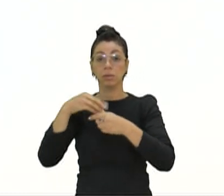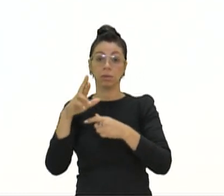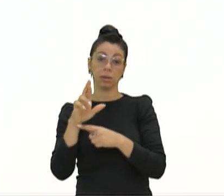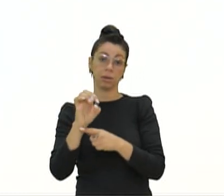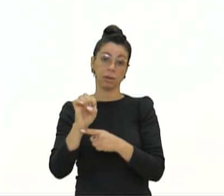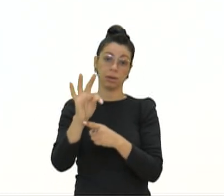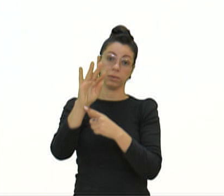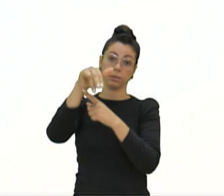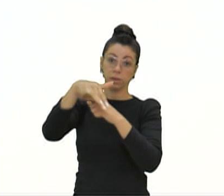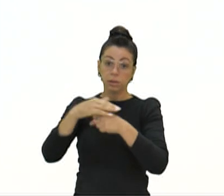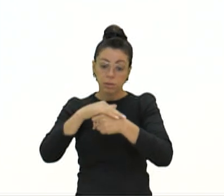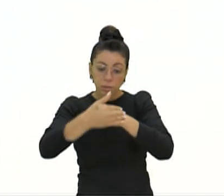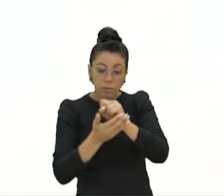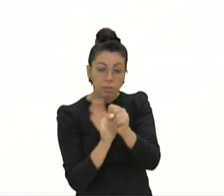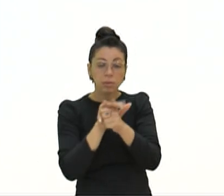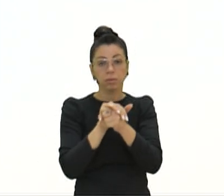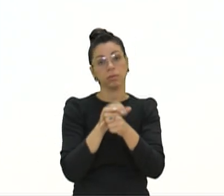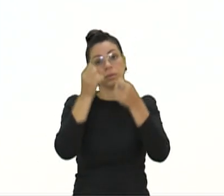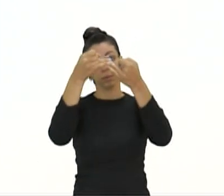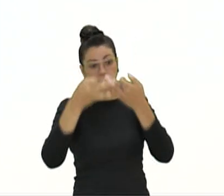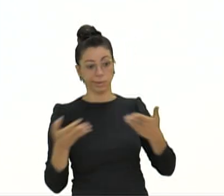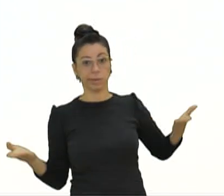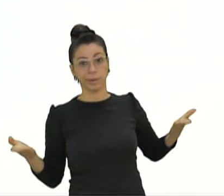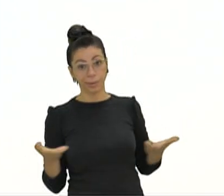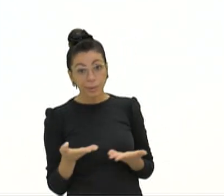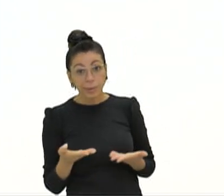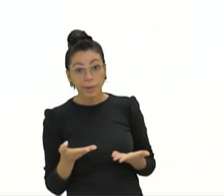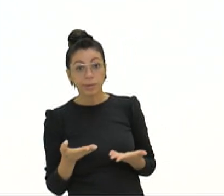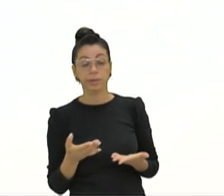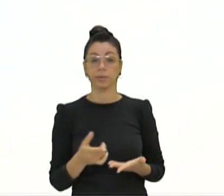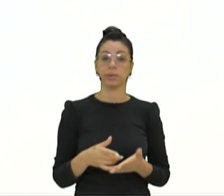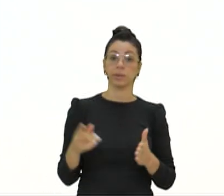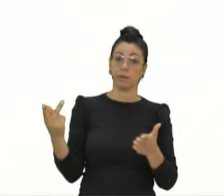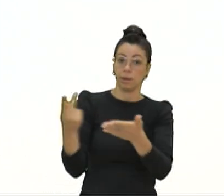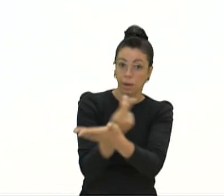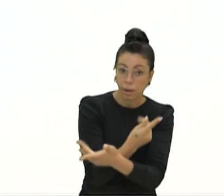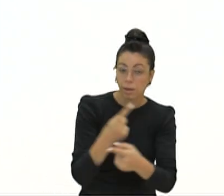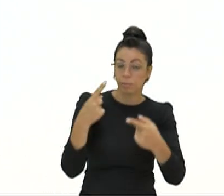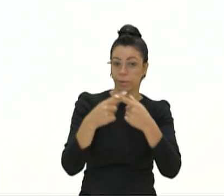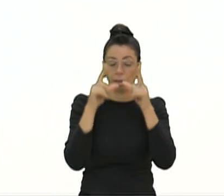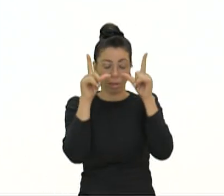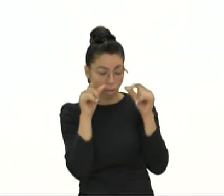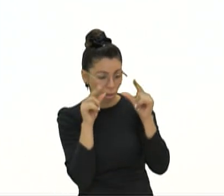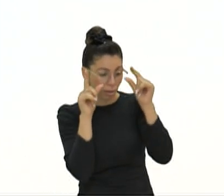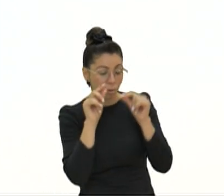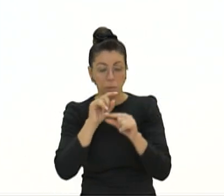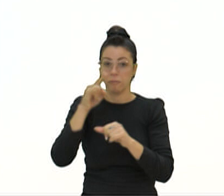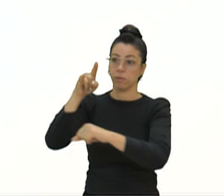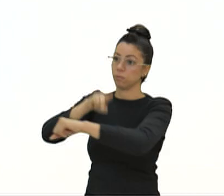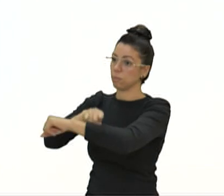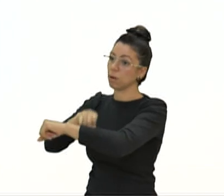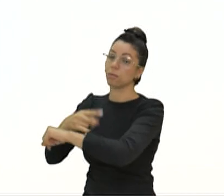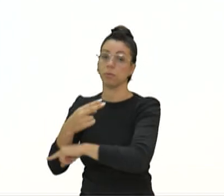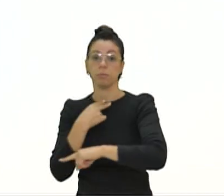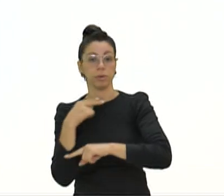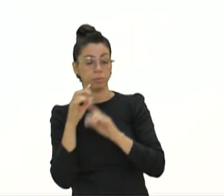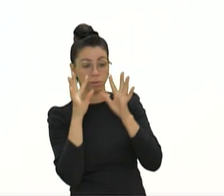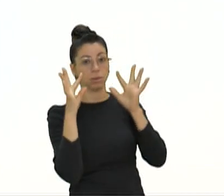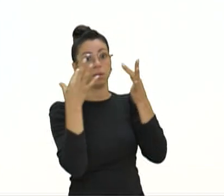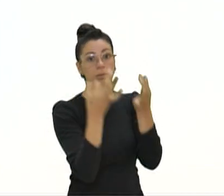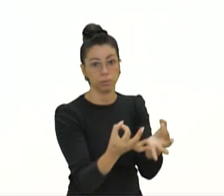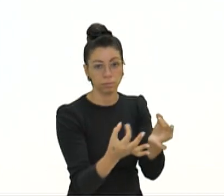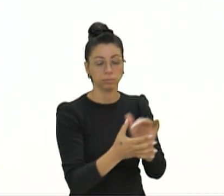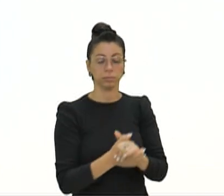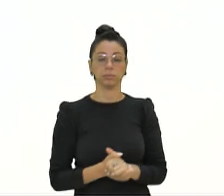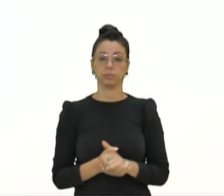de explicar. Se você não acertou, é porque você foi lá no banheiro, porque você dormiu na aula e conversou. E não pode. Tem que prestar atenção.